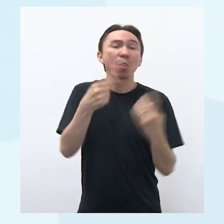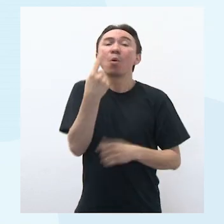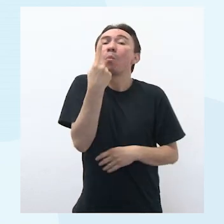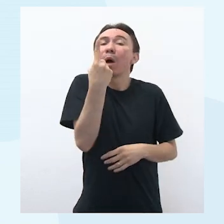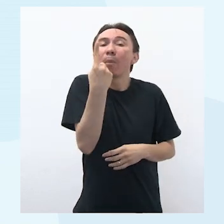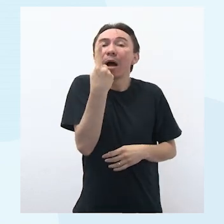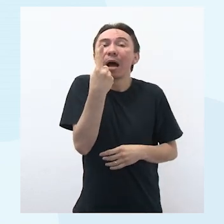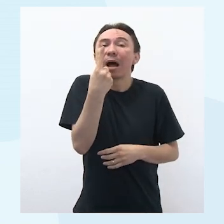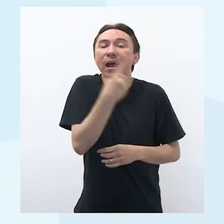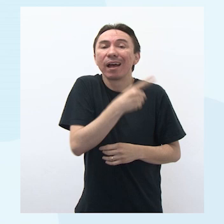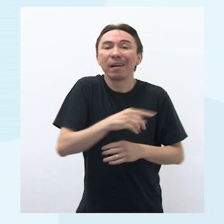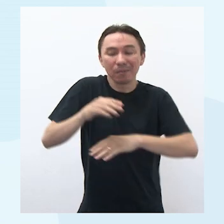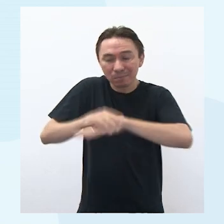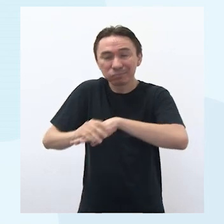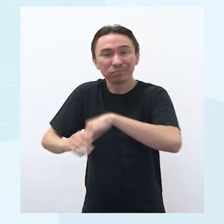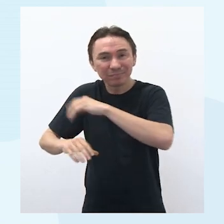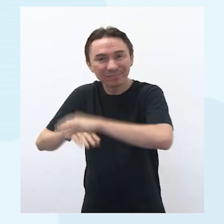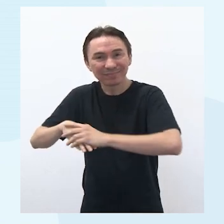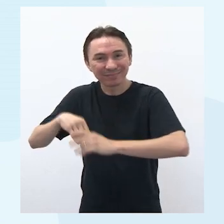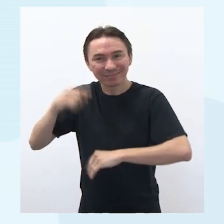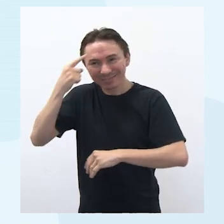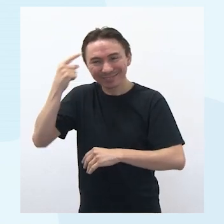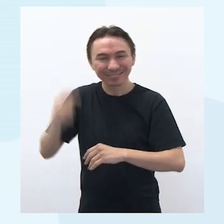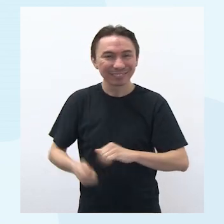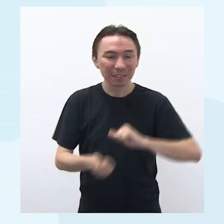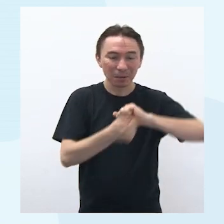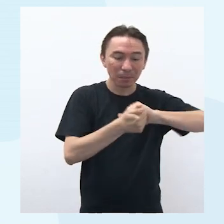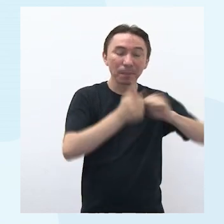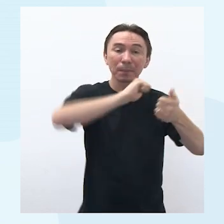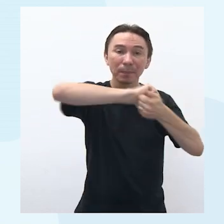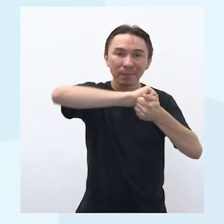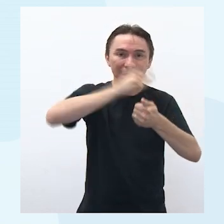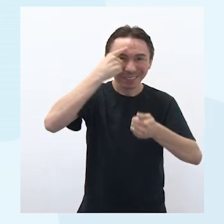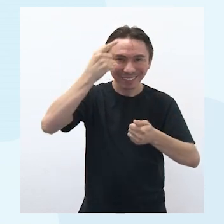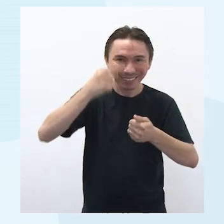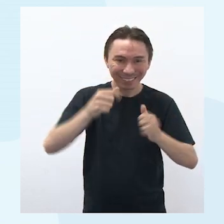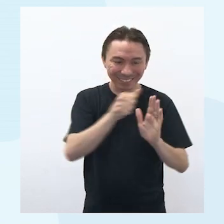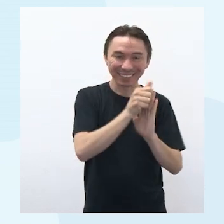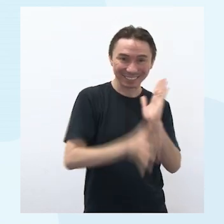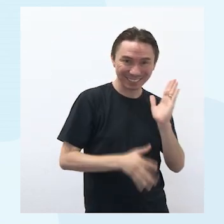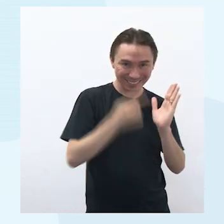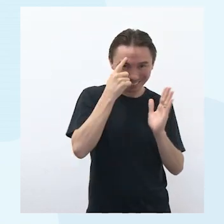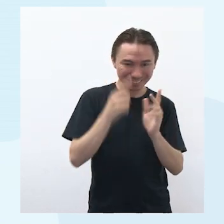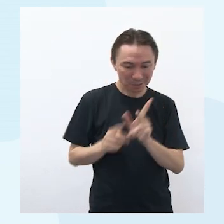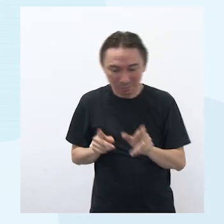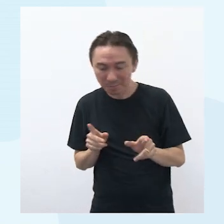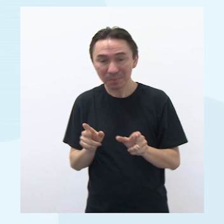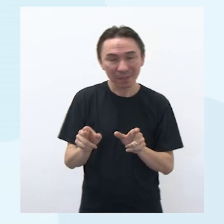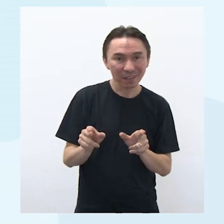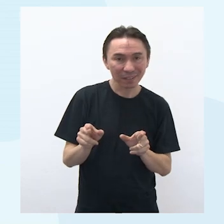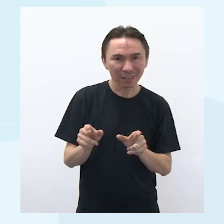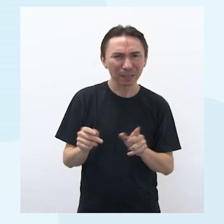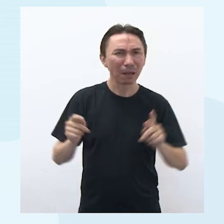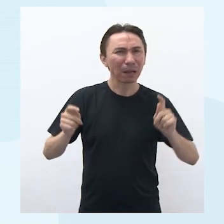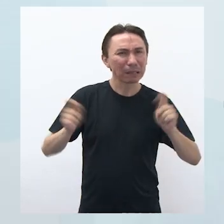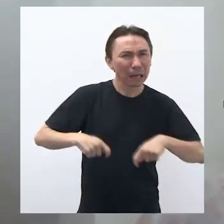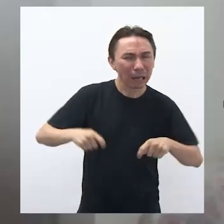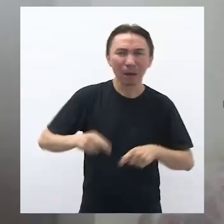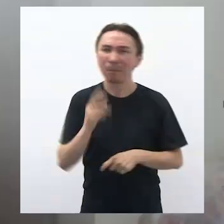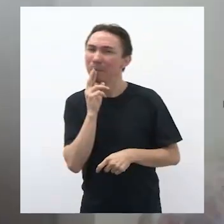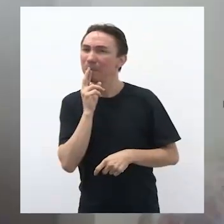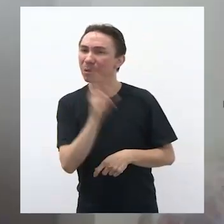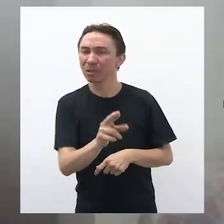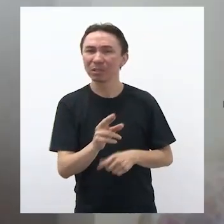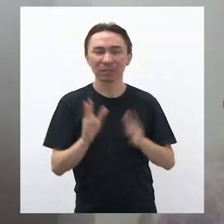práticas, naquela adaptação, naquele pedacinho da atividade que a gente desenvolveu. Tati, é possível alguma resposta